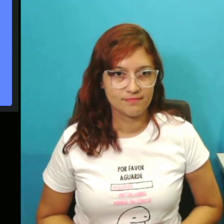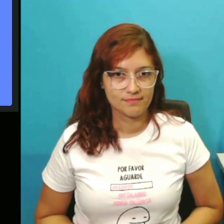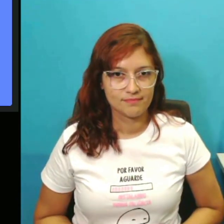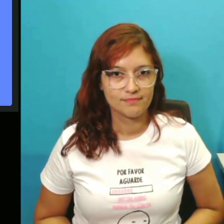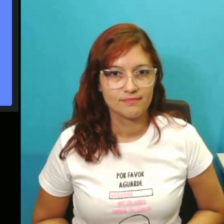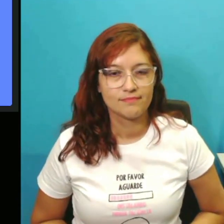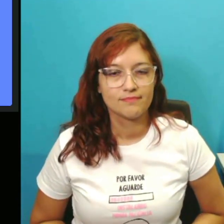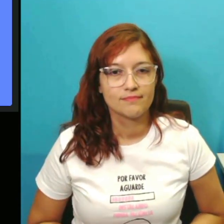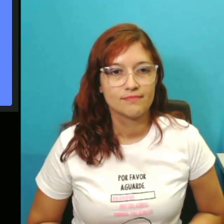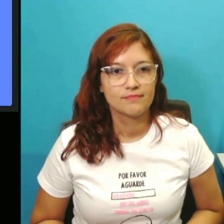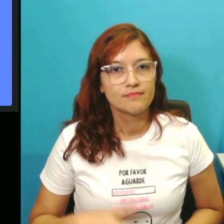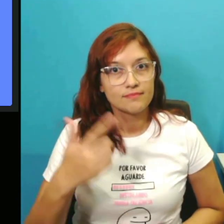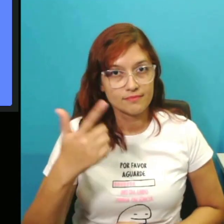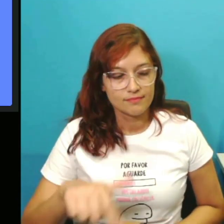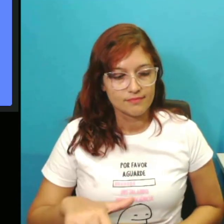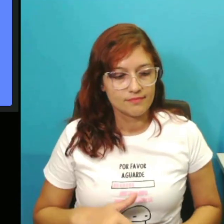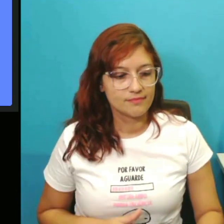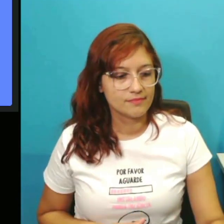conhecimento.